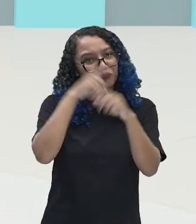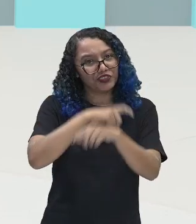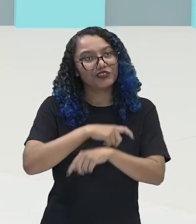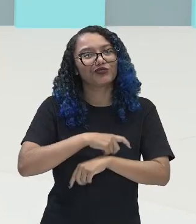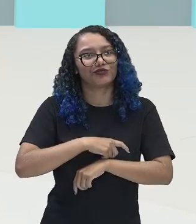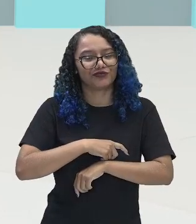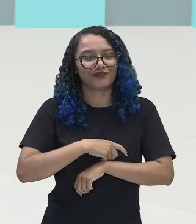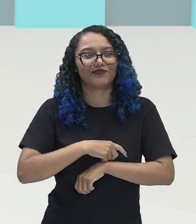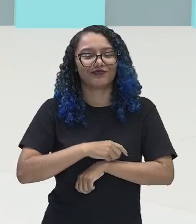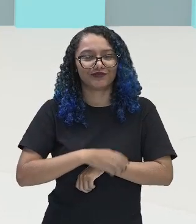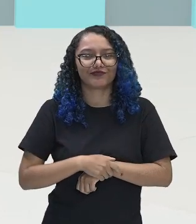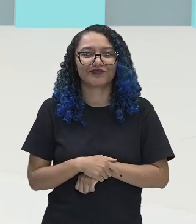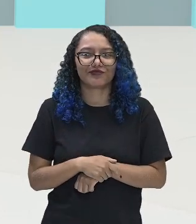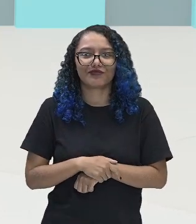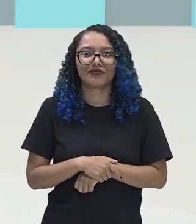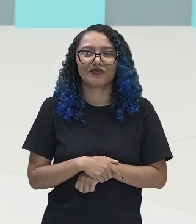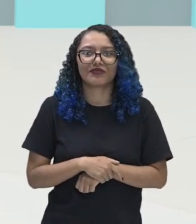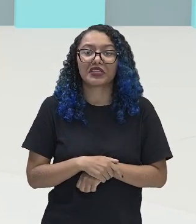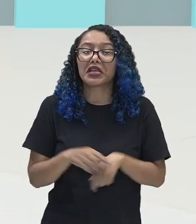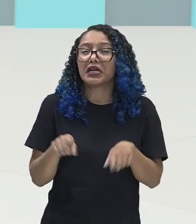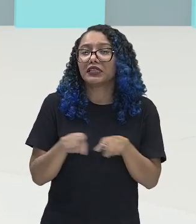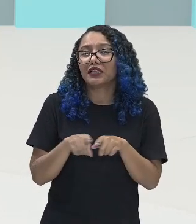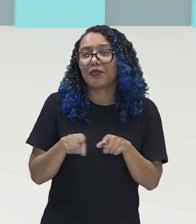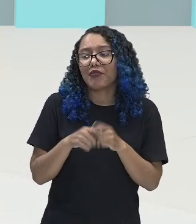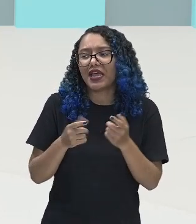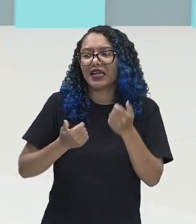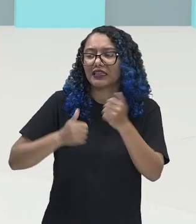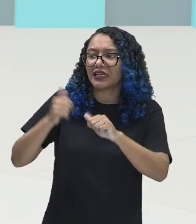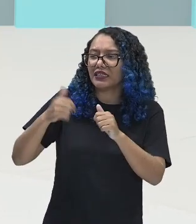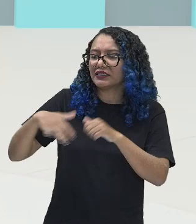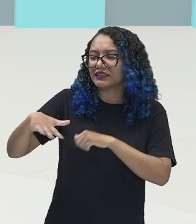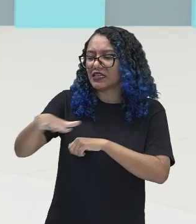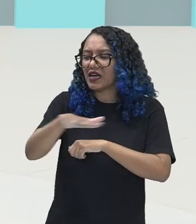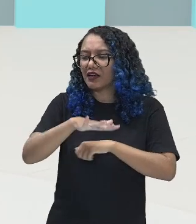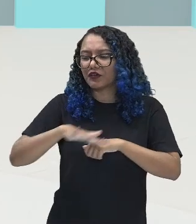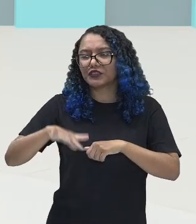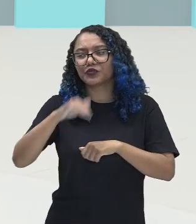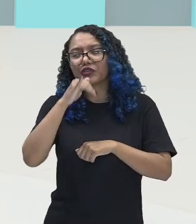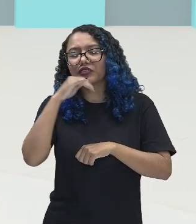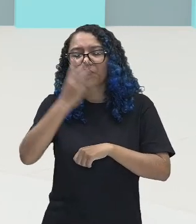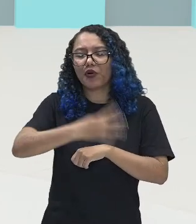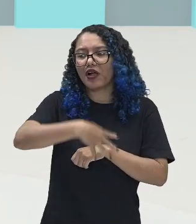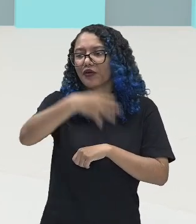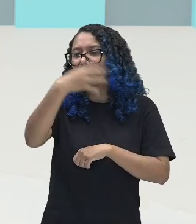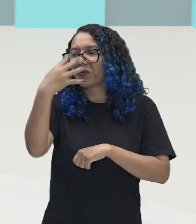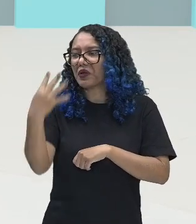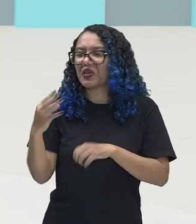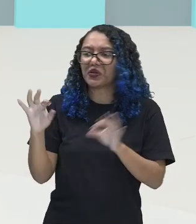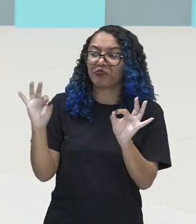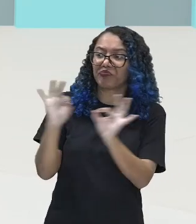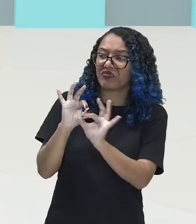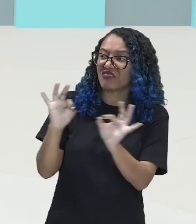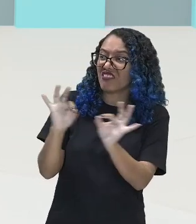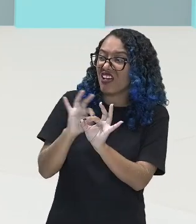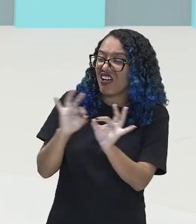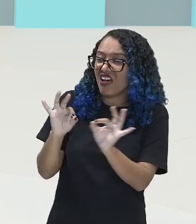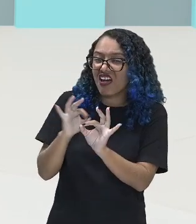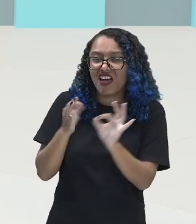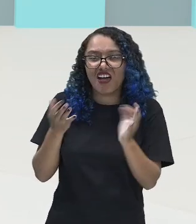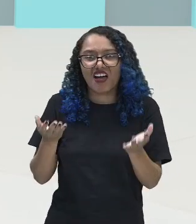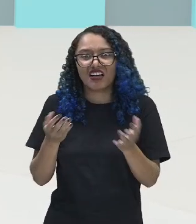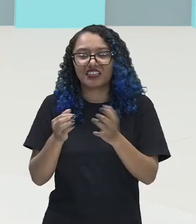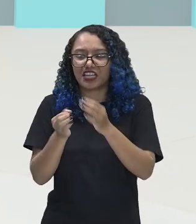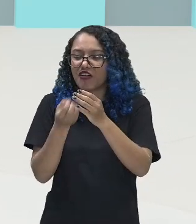pessoas analisam as coisas que tem ao seu redor, por exemplo, o arco-íris, não é as flores que se abrem ali